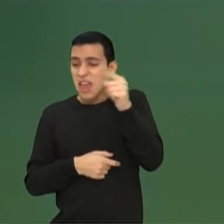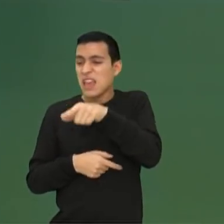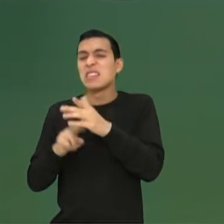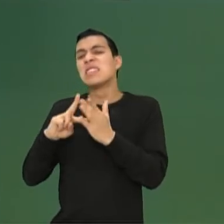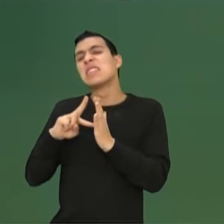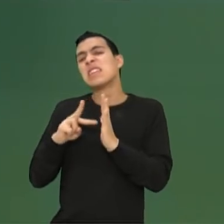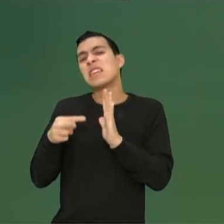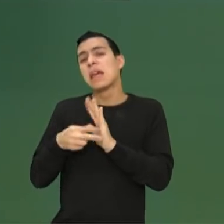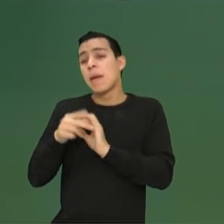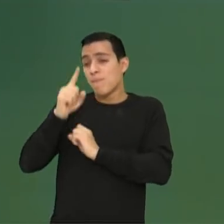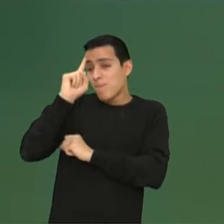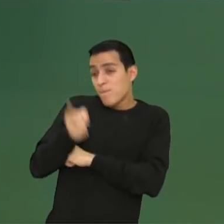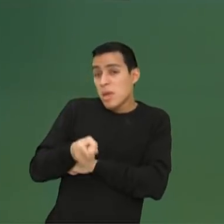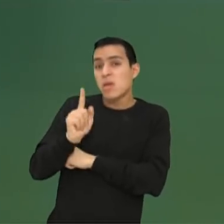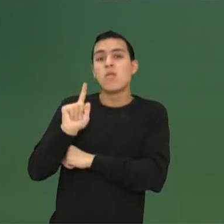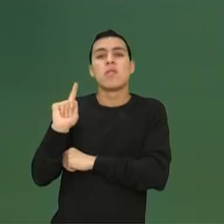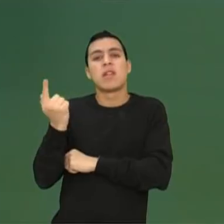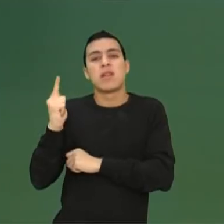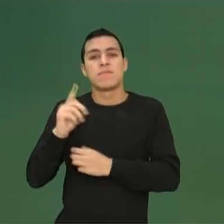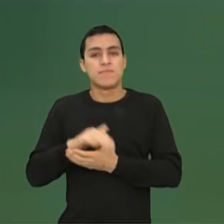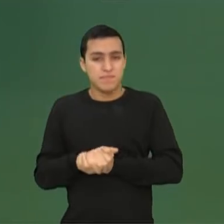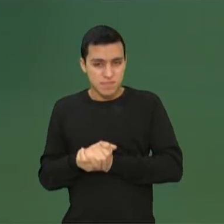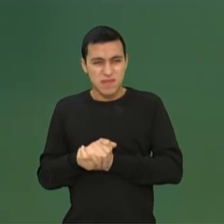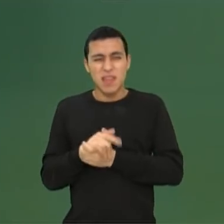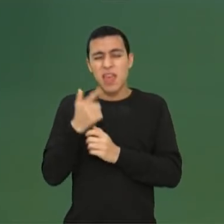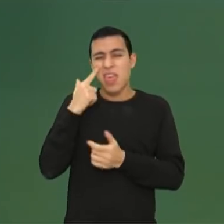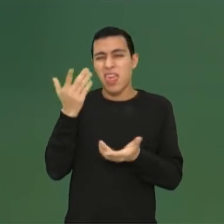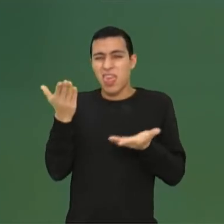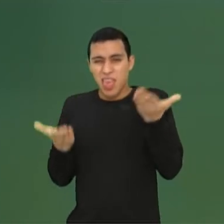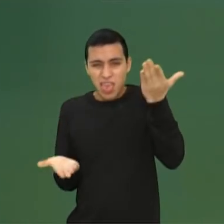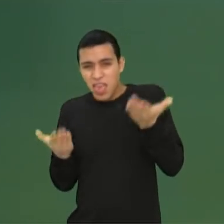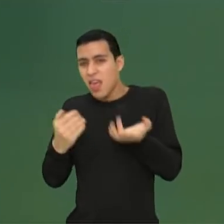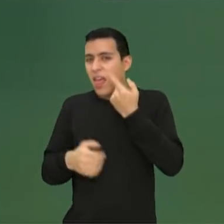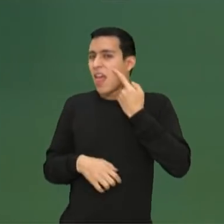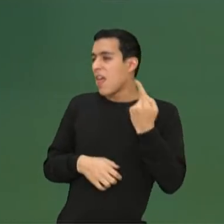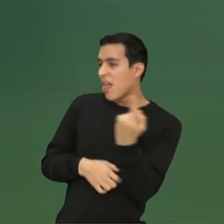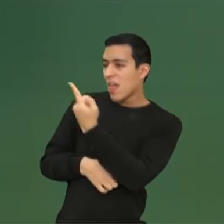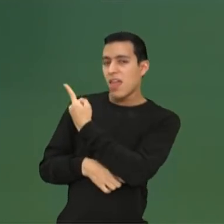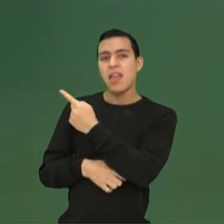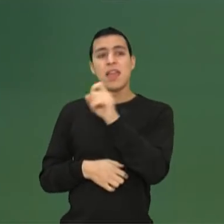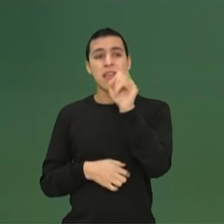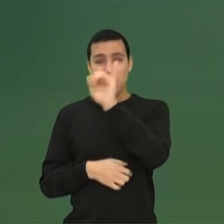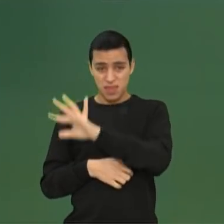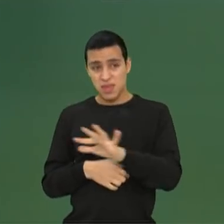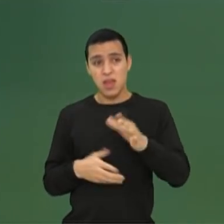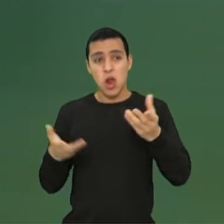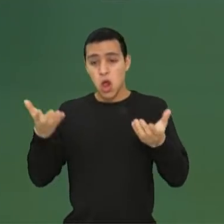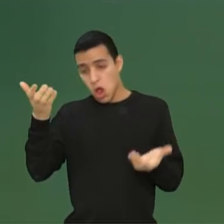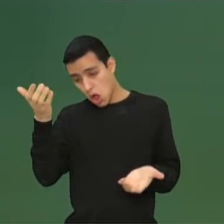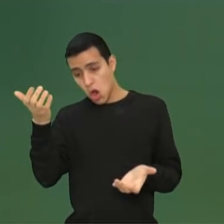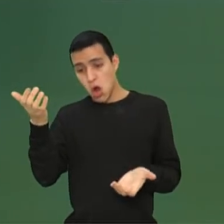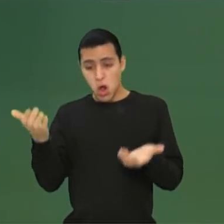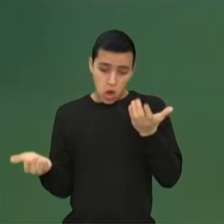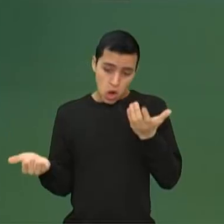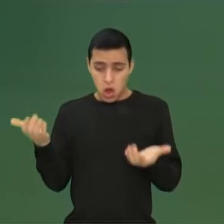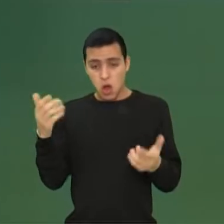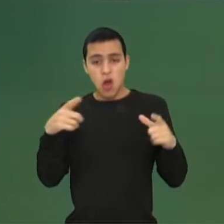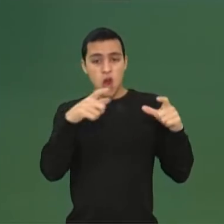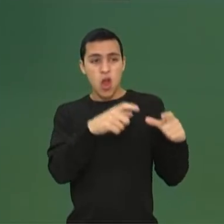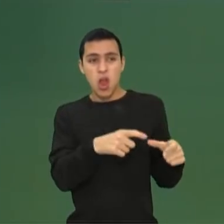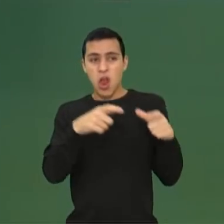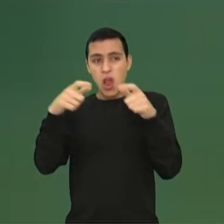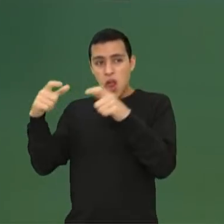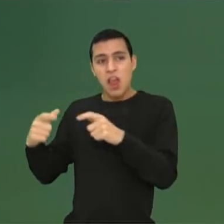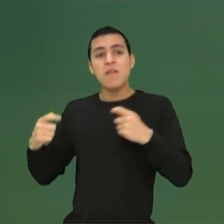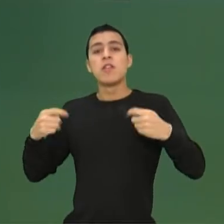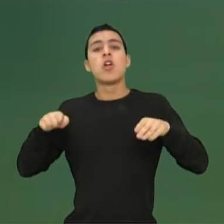a 1000 gramas. Então, percebam que eu trouxe essa balança nessa imagem, essa balança de 2 pratos. Ela